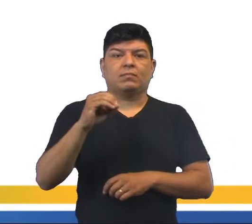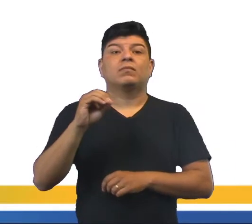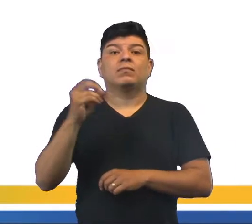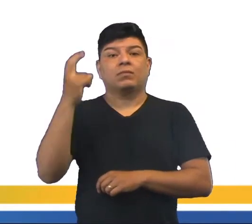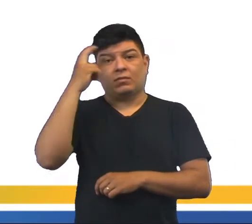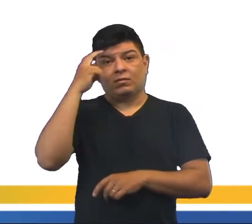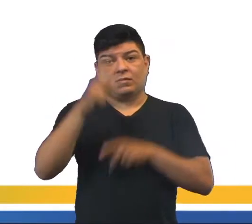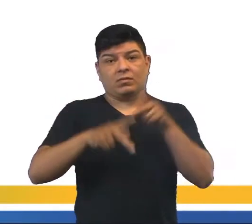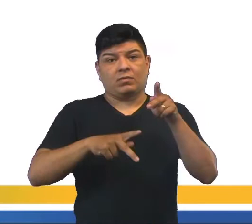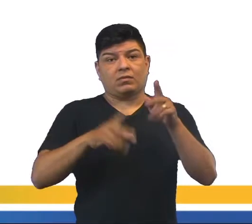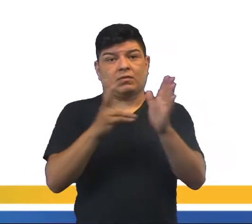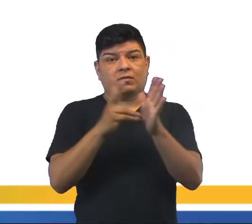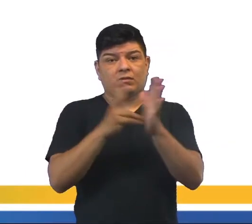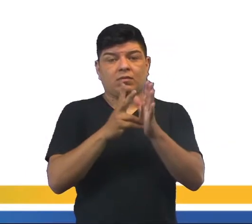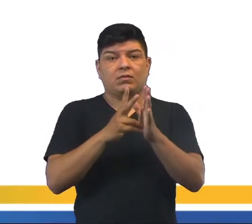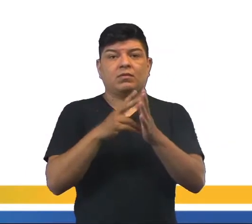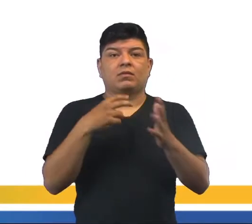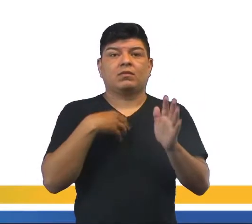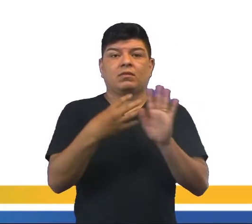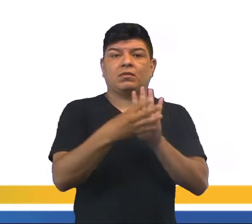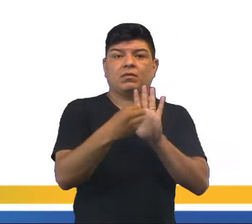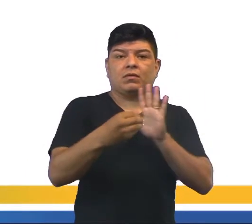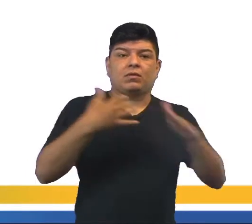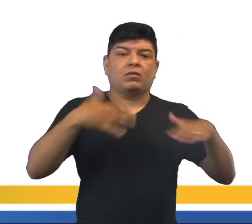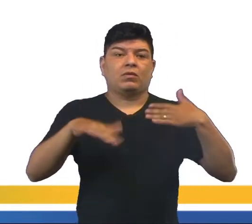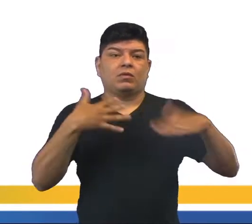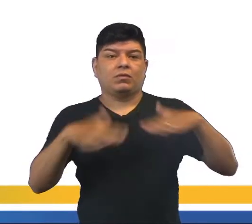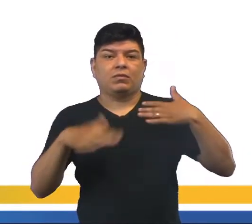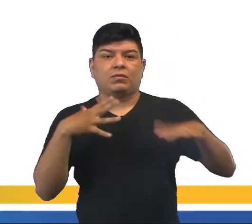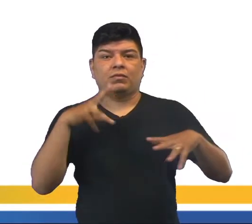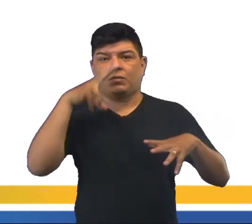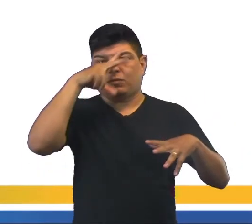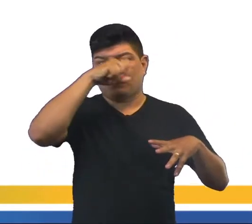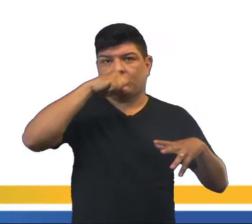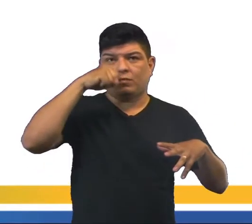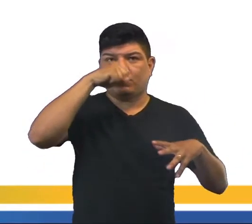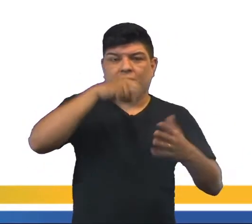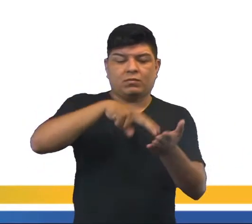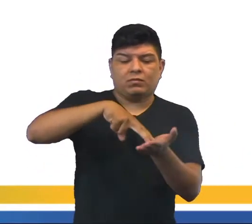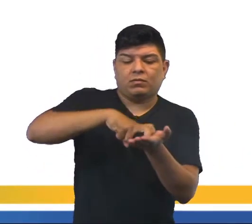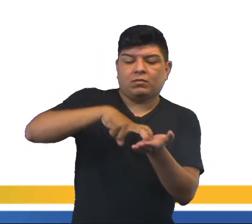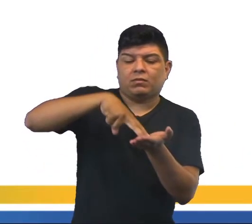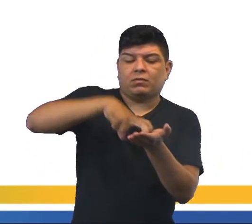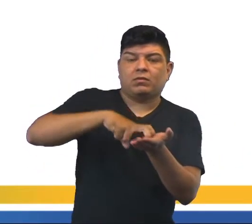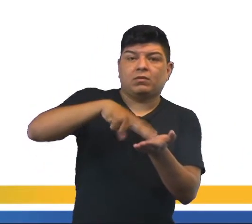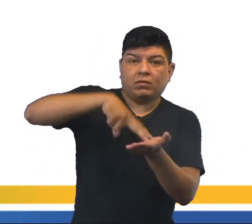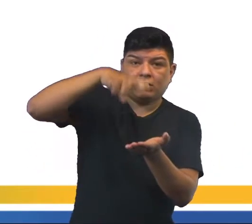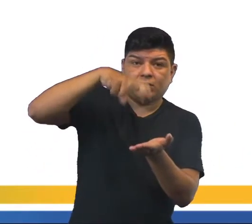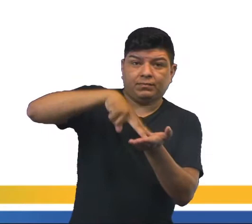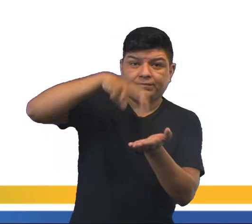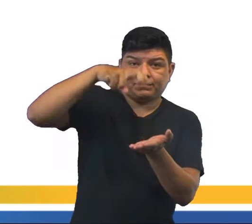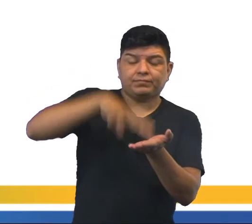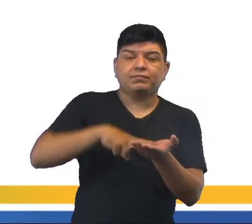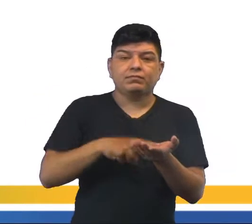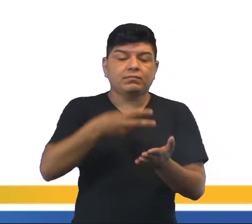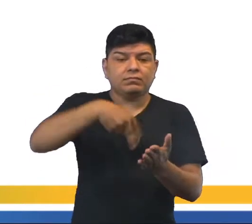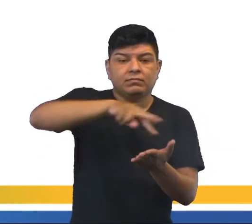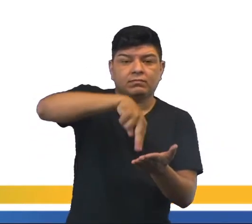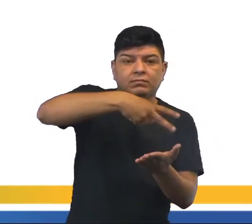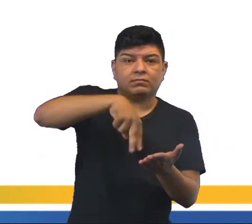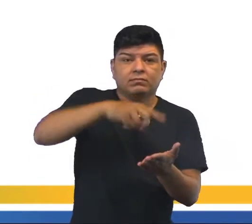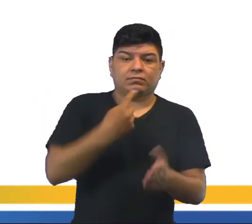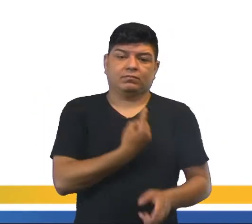e carrega em sua coreografia movimentos de muita força, como agachamentos e saltos. As danças realizadas de